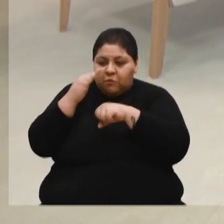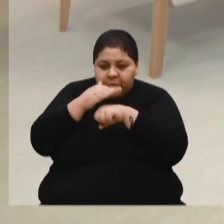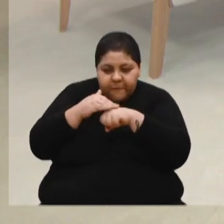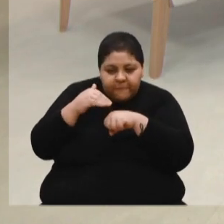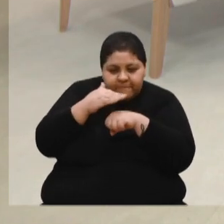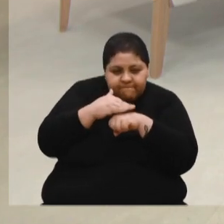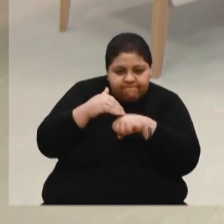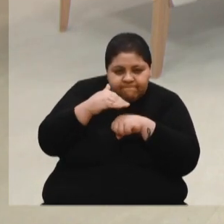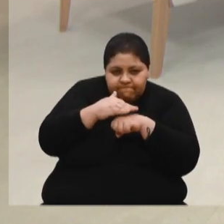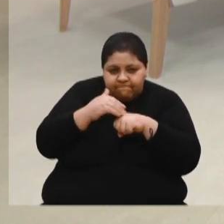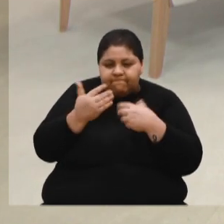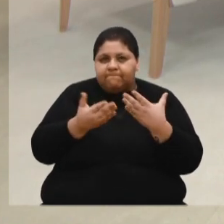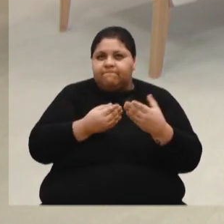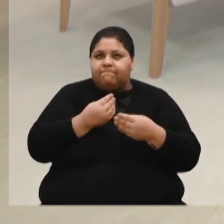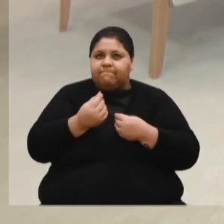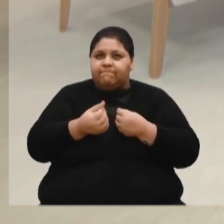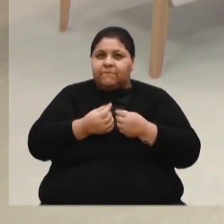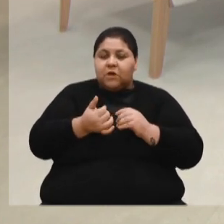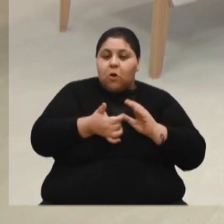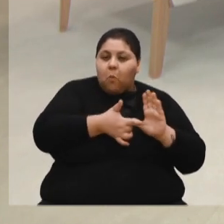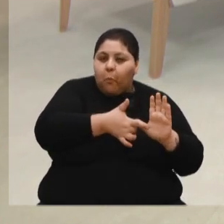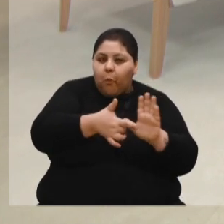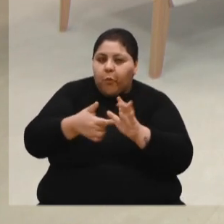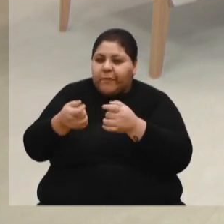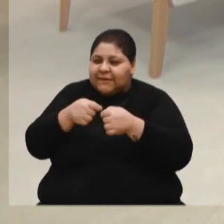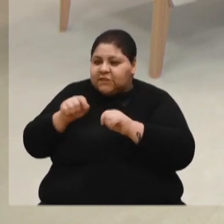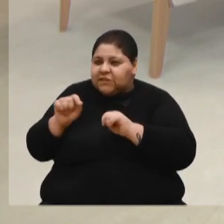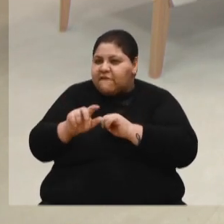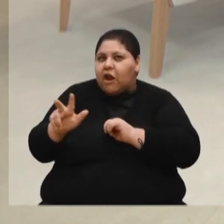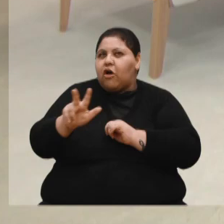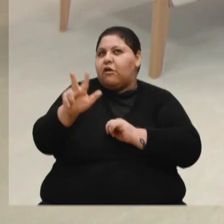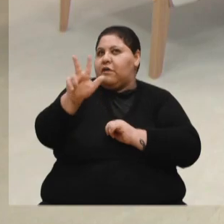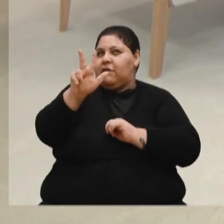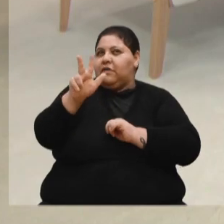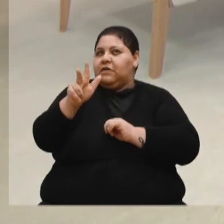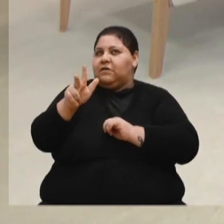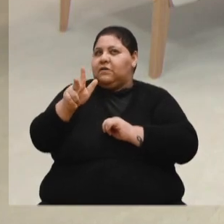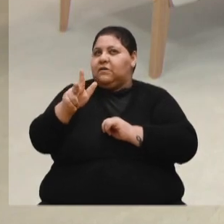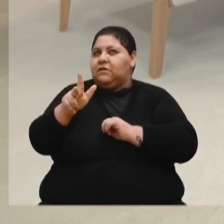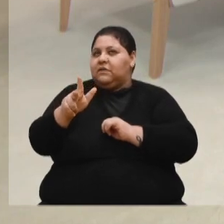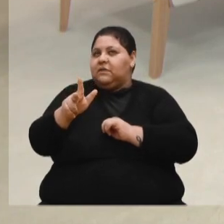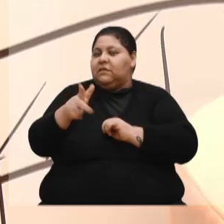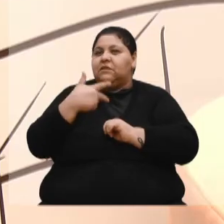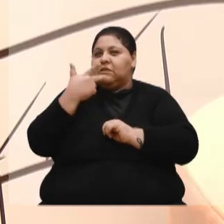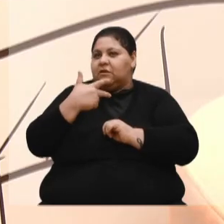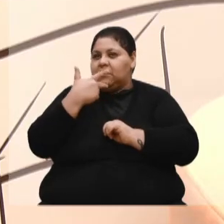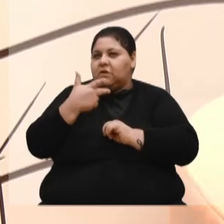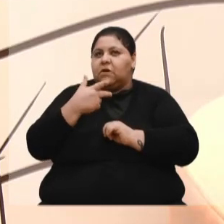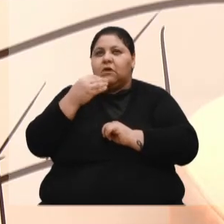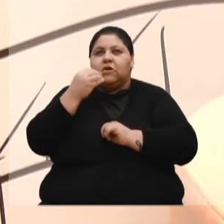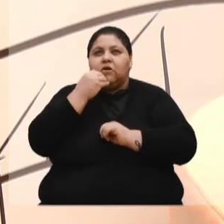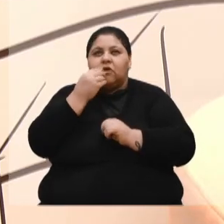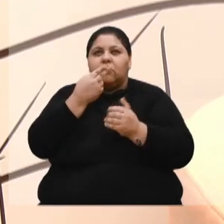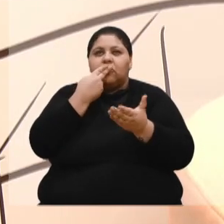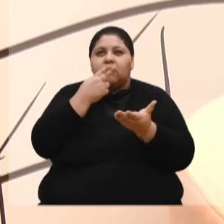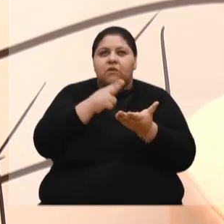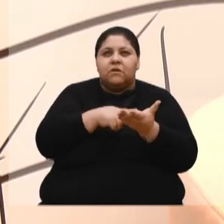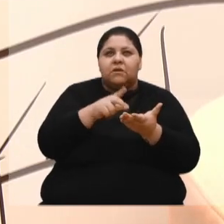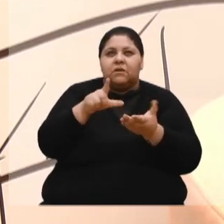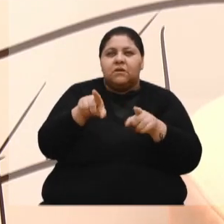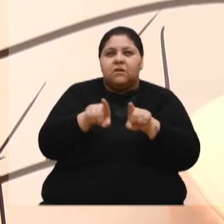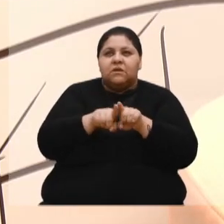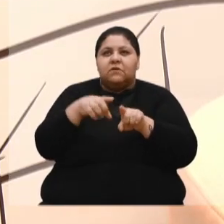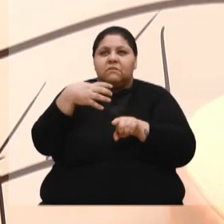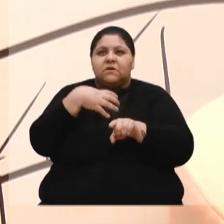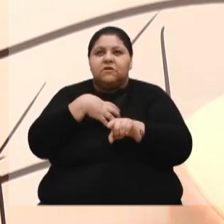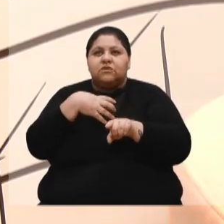afetivas, trazendo coisas que precisam ser valorizadas na narrativa. E, claro, a carta também é uma